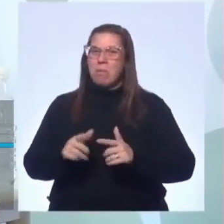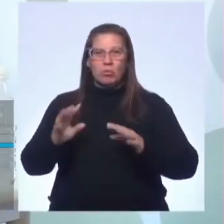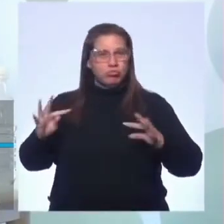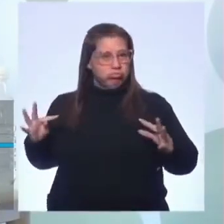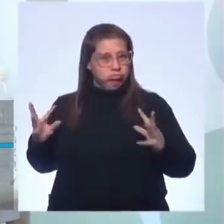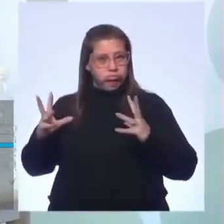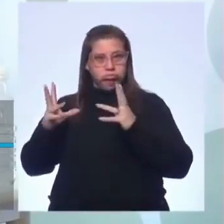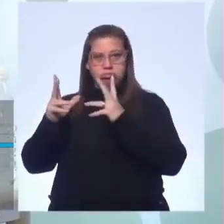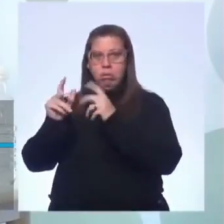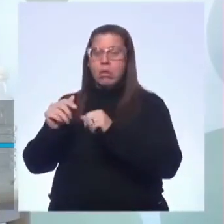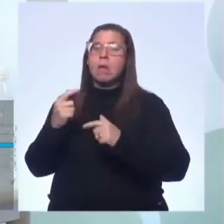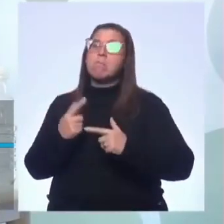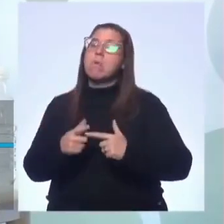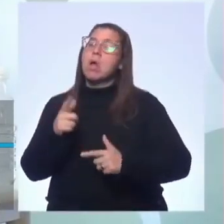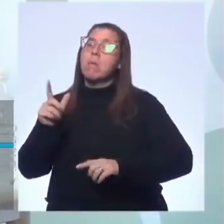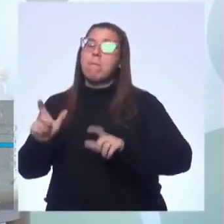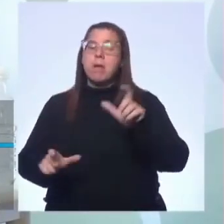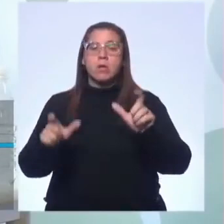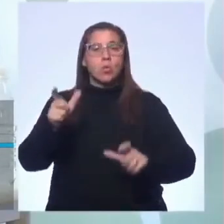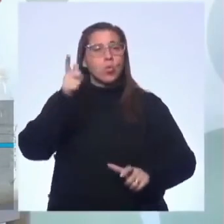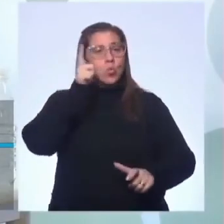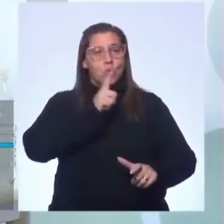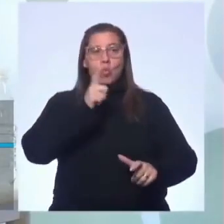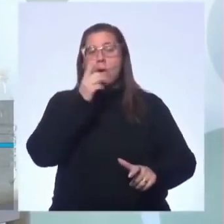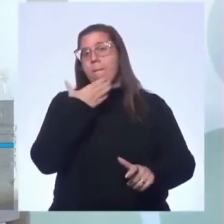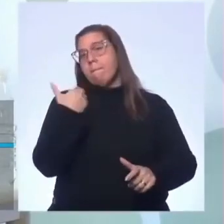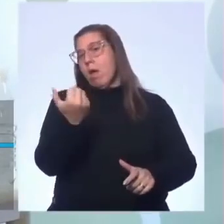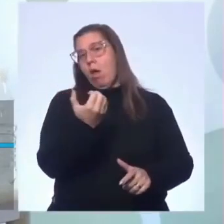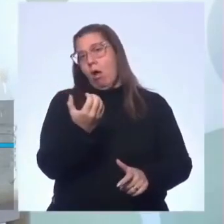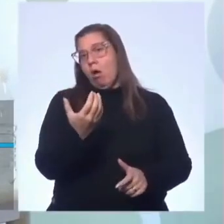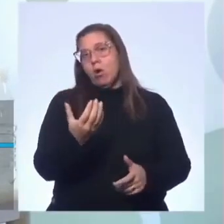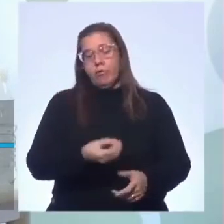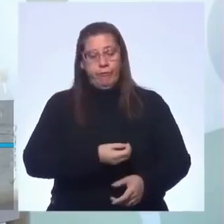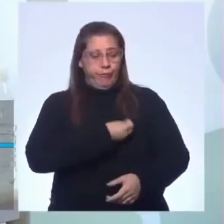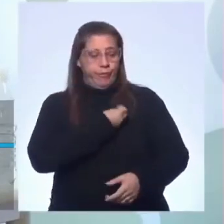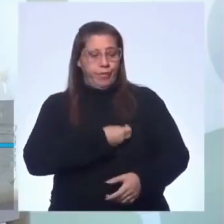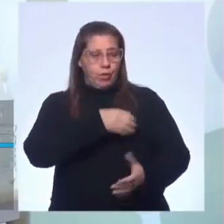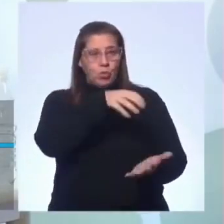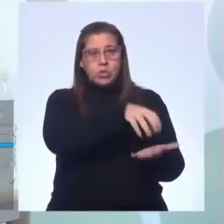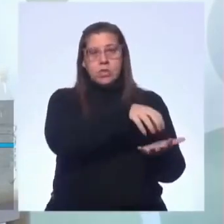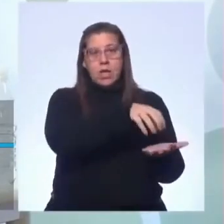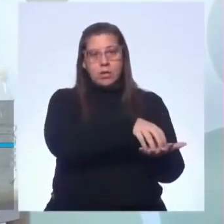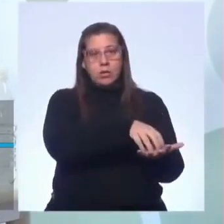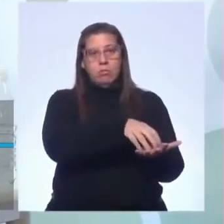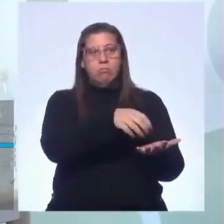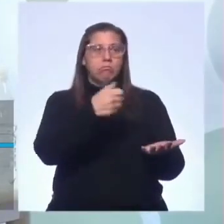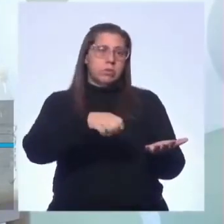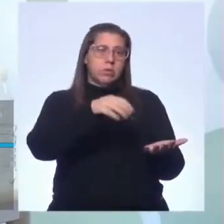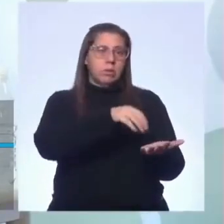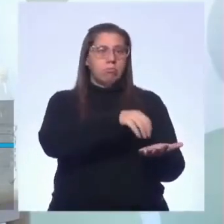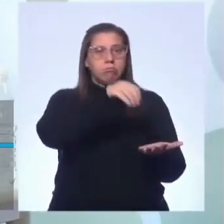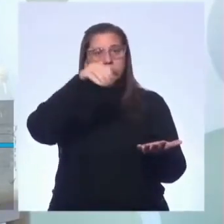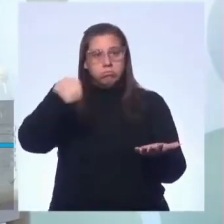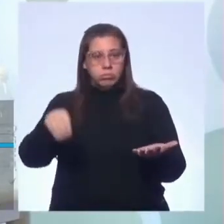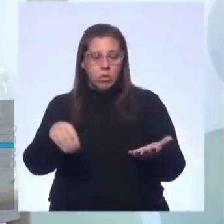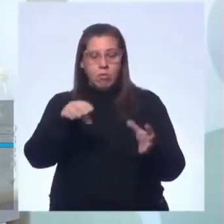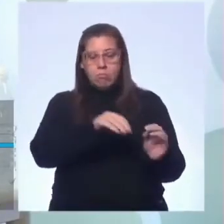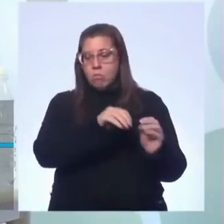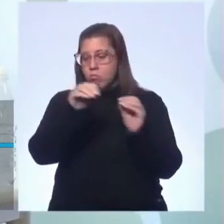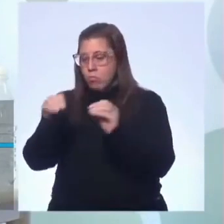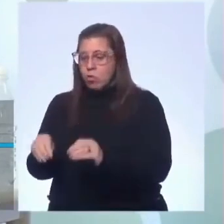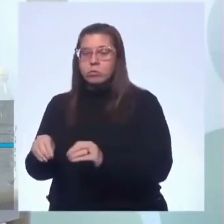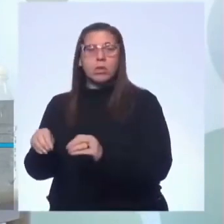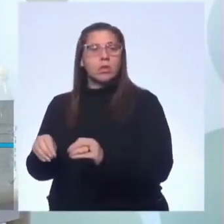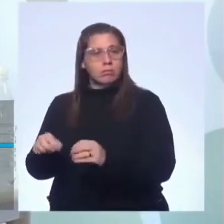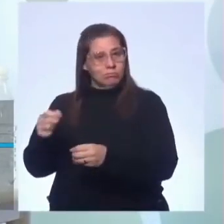generalizada, até porque quando as pessoas não conseguem melhores condições de vida nos grandes centros, alguns deles acabam voltando para os